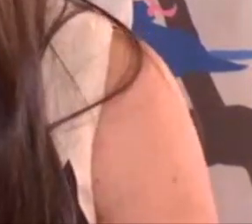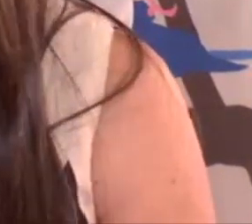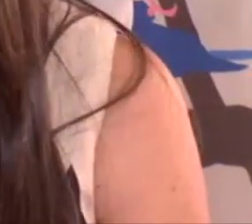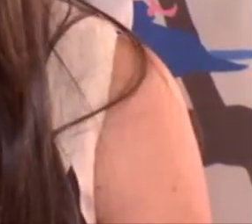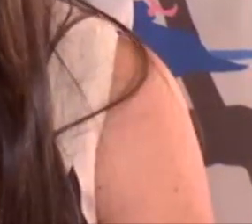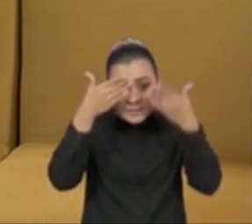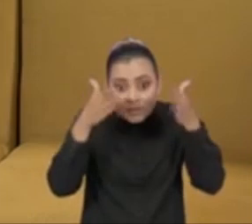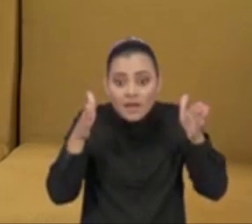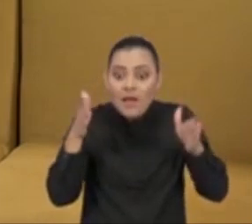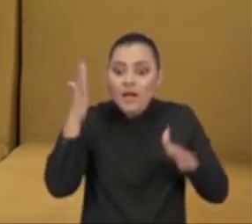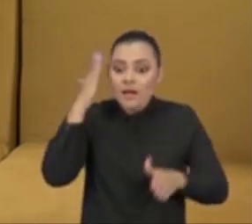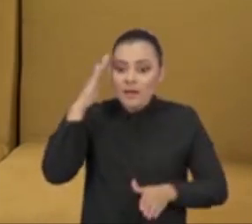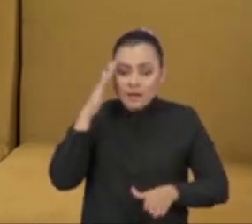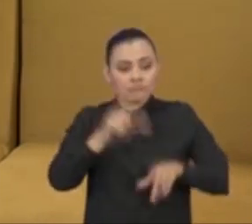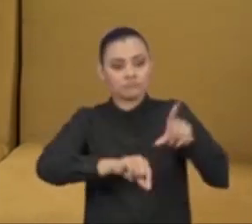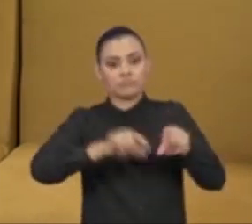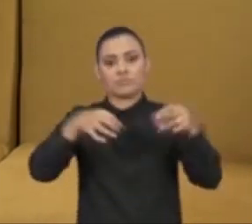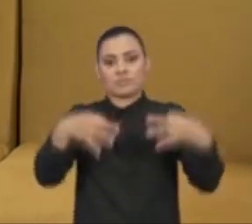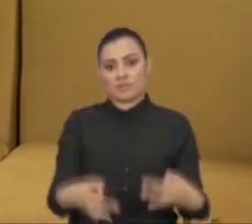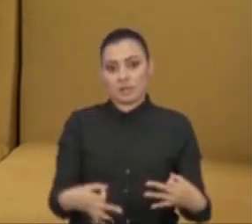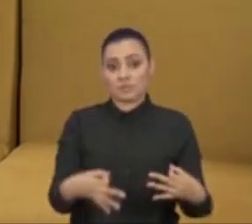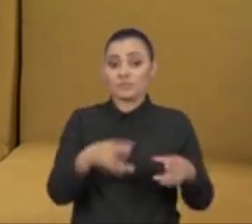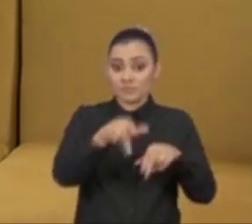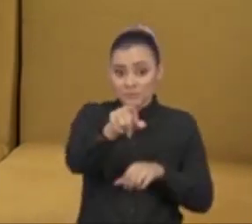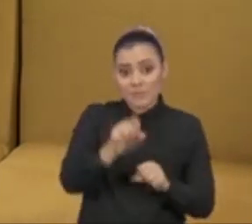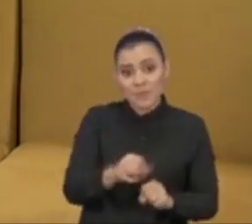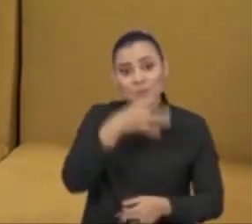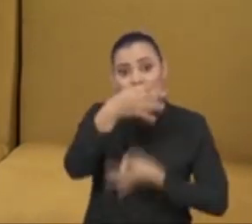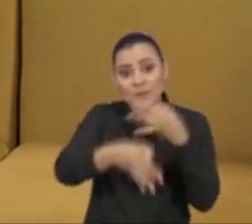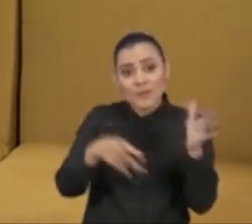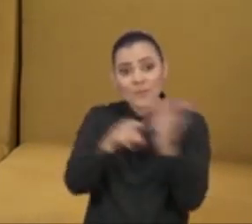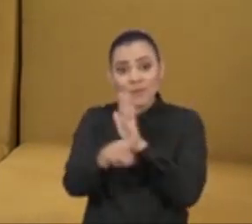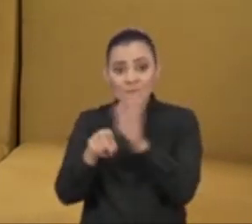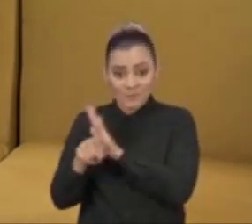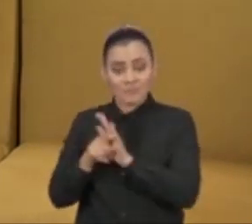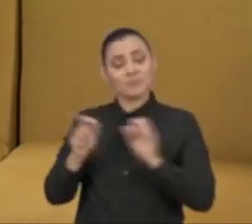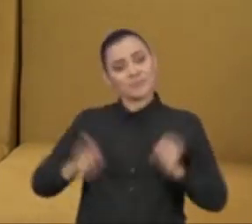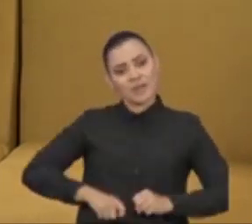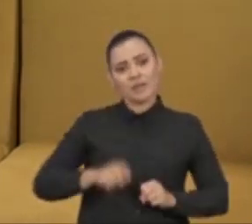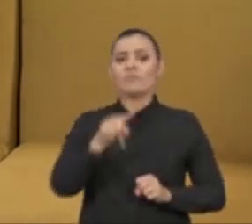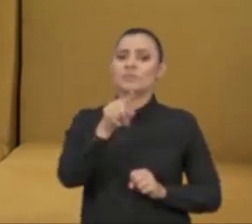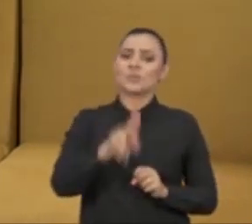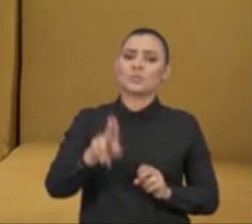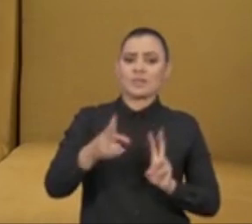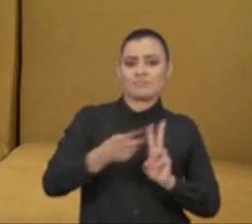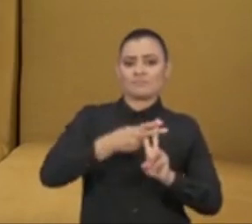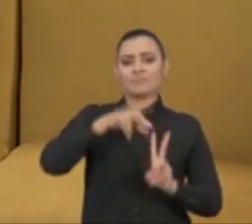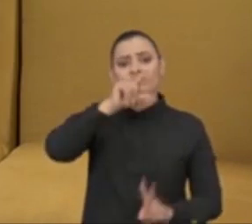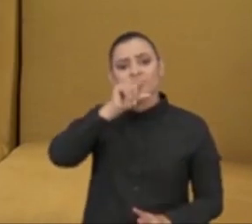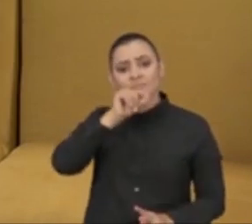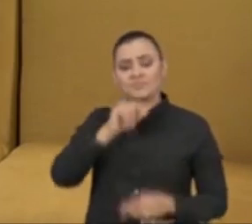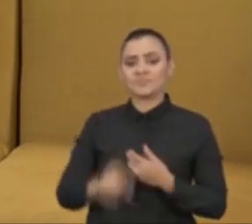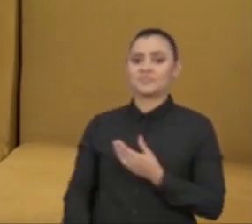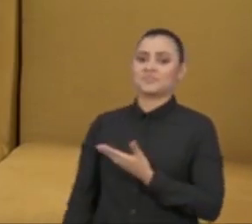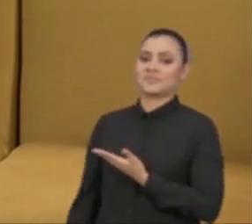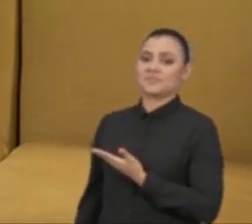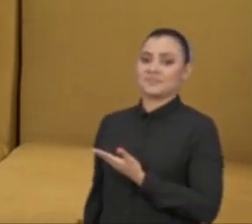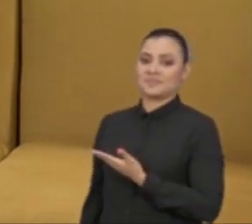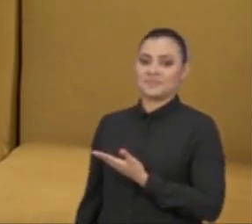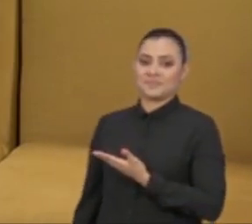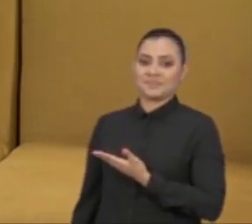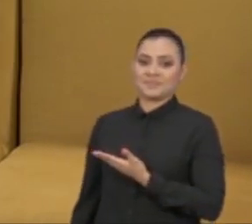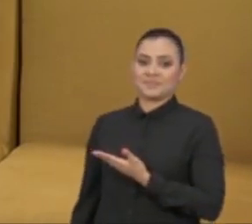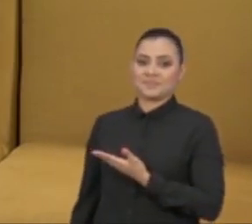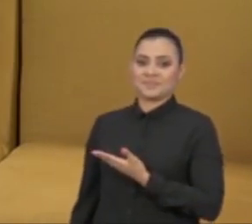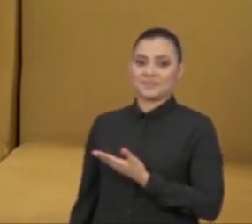ela tem conhecimento. Você pode participar do programa com perguntas, comentários. É só ir ao Twitter e utilizar a hashtag